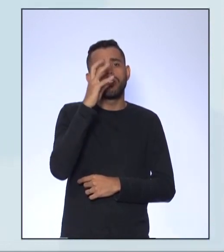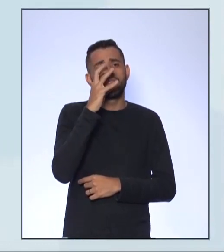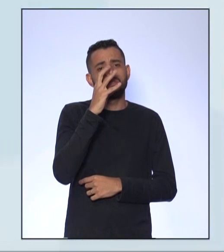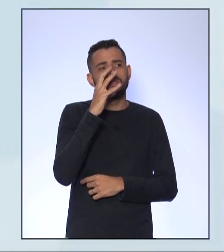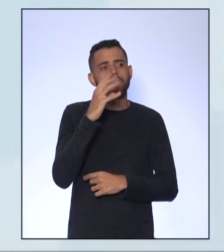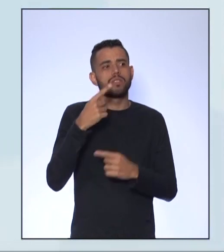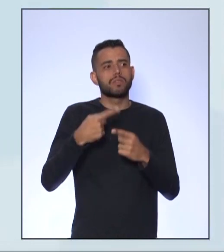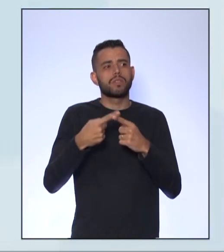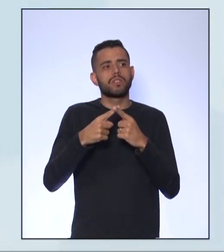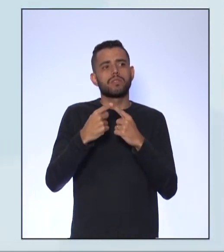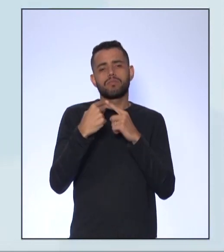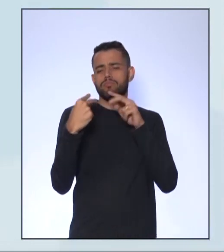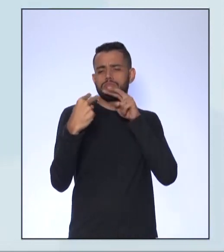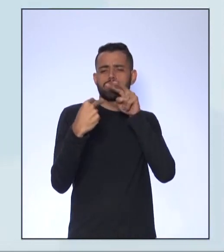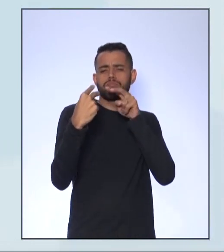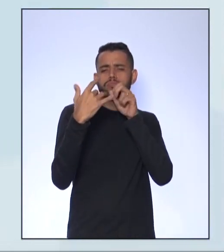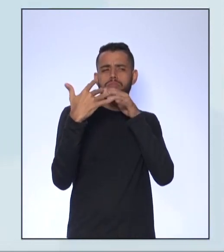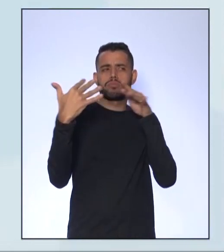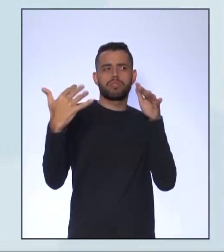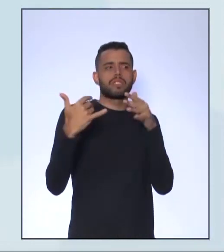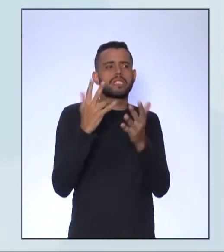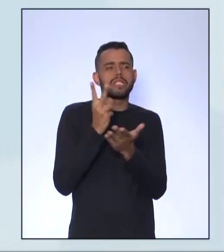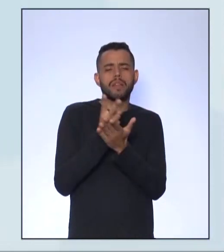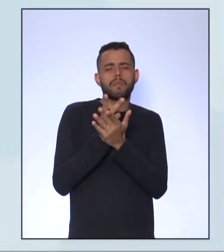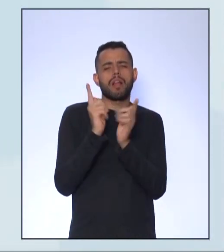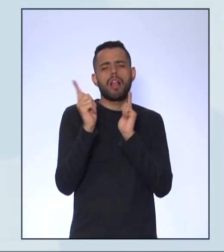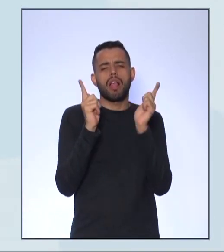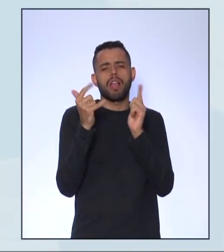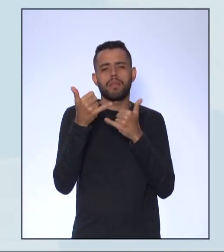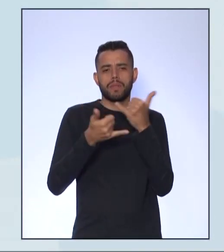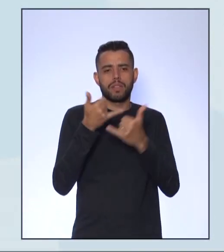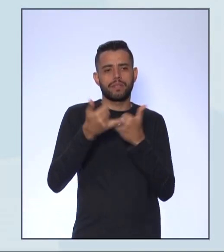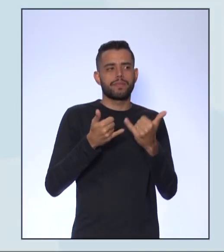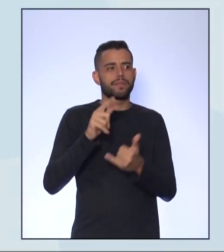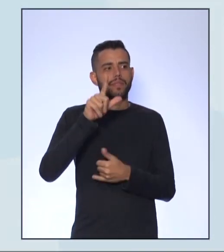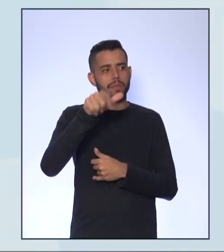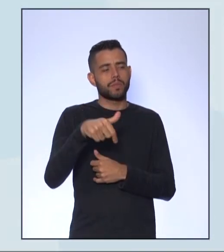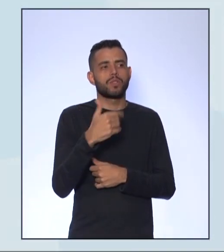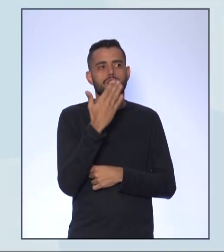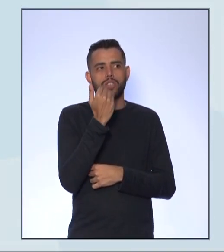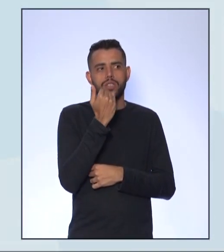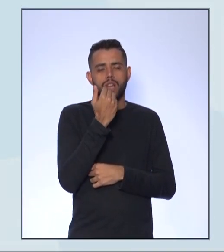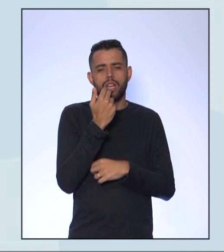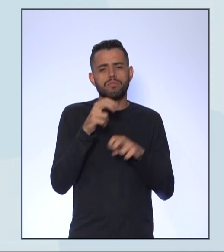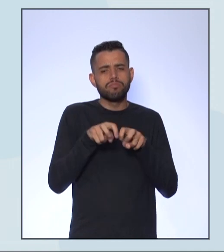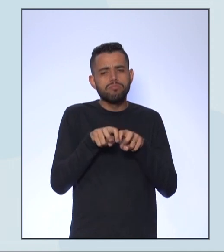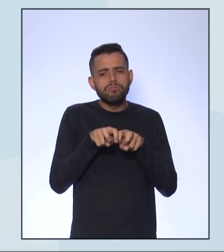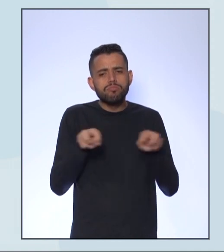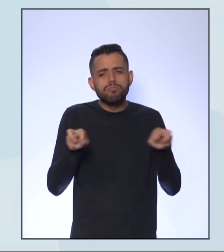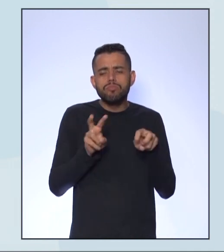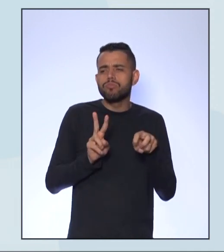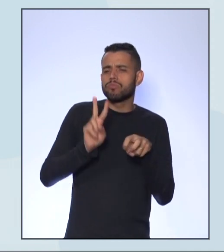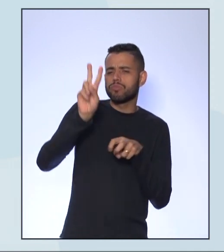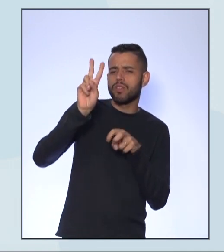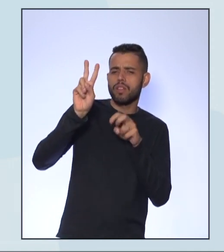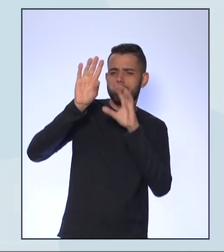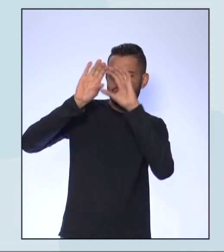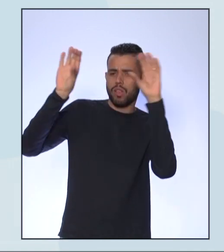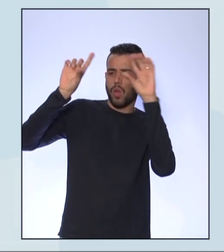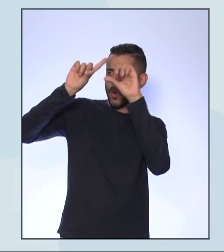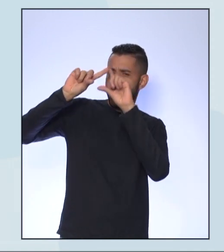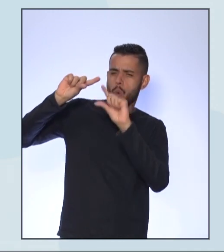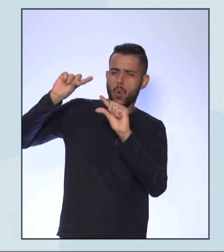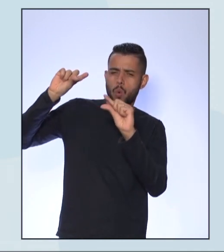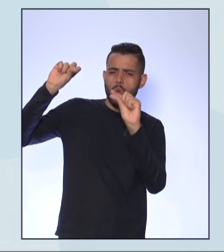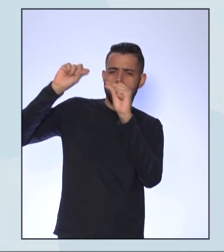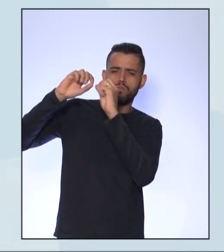nos olhos e à molecagem que fazia o tempo todo. Logo depois do jantar, sentou no quintal para contemplar a lua, que naquela noite se